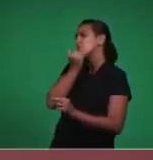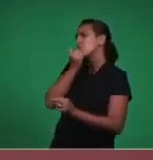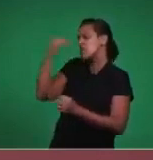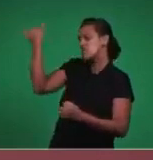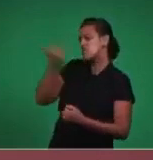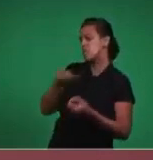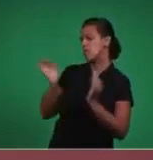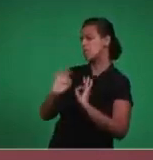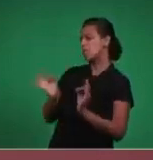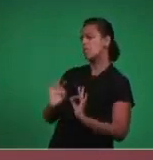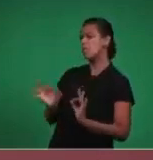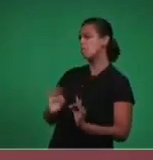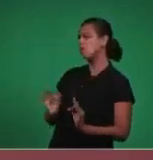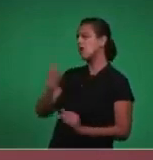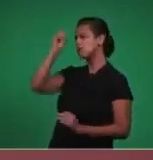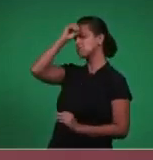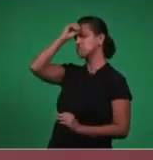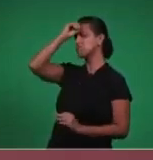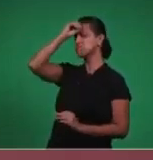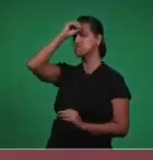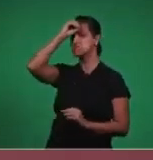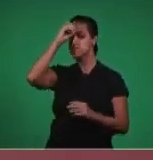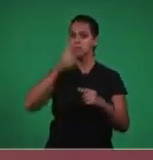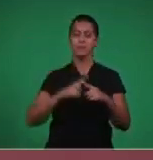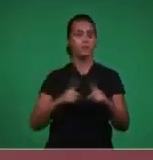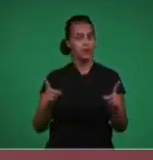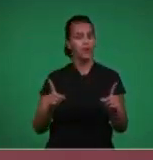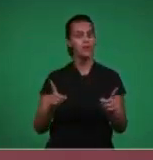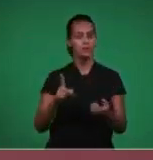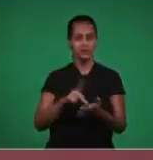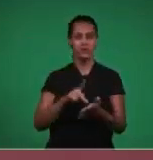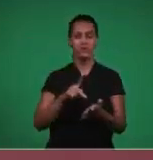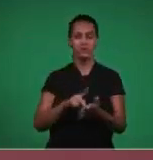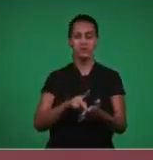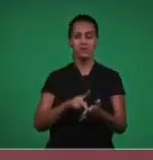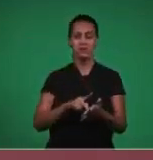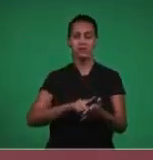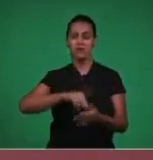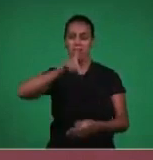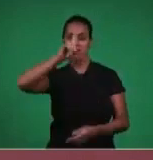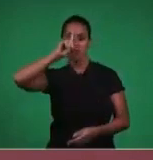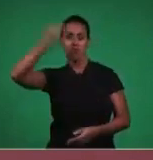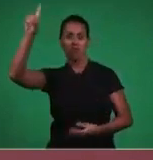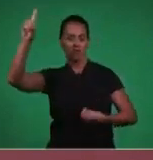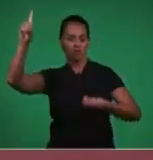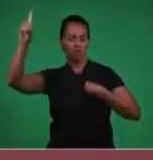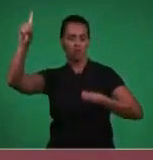manifestar. Mas na verdade, a presença de Deus, a